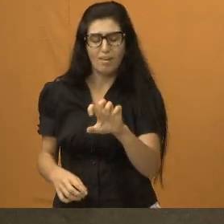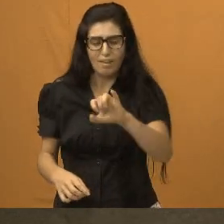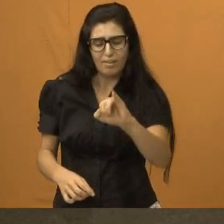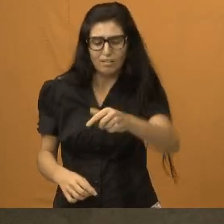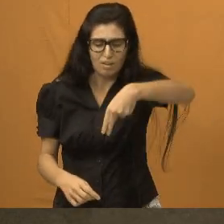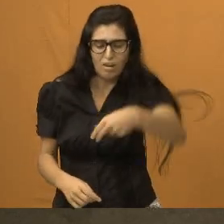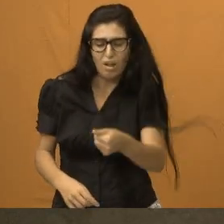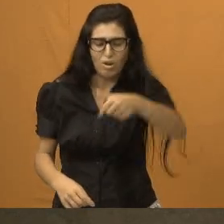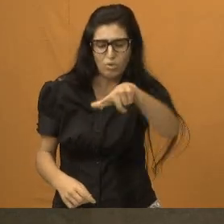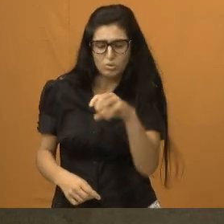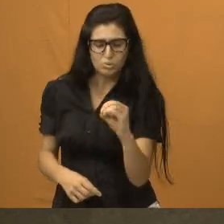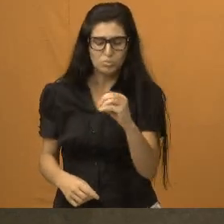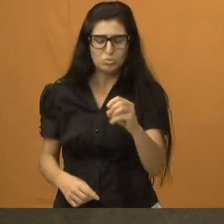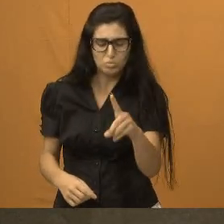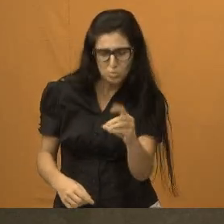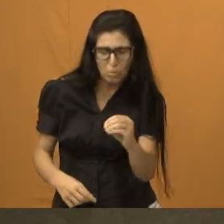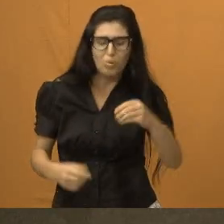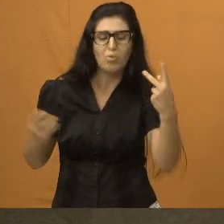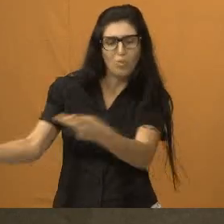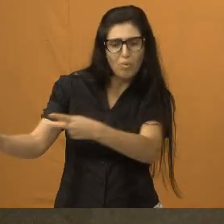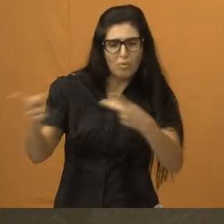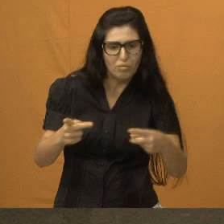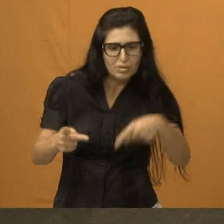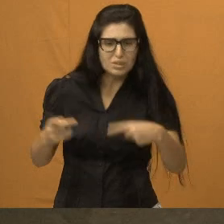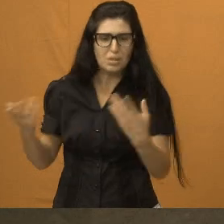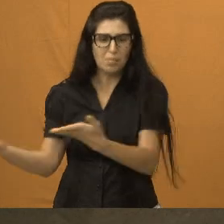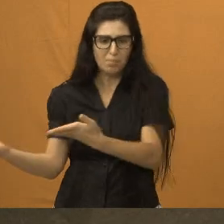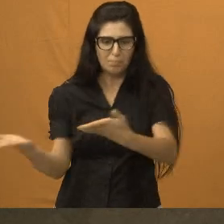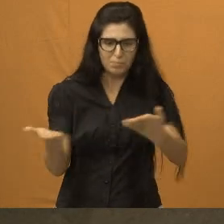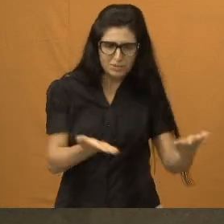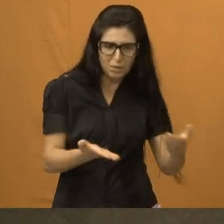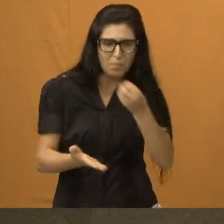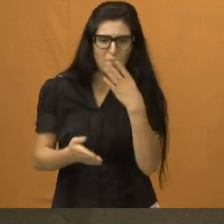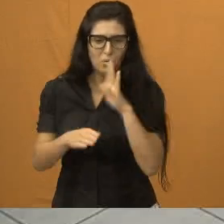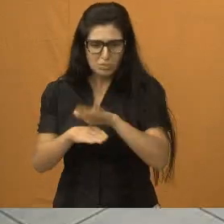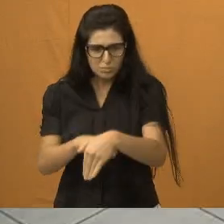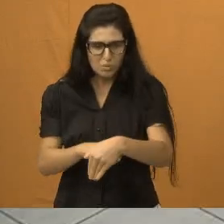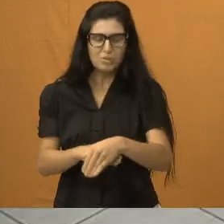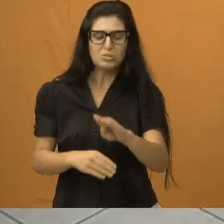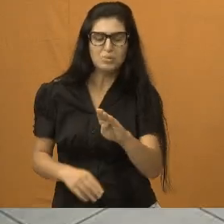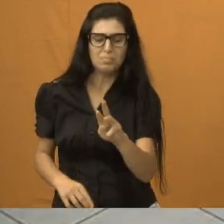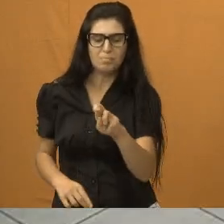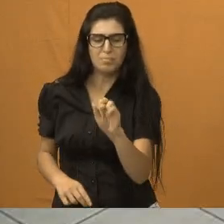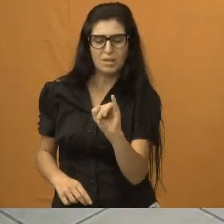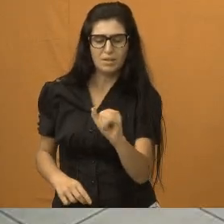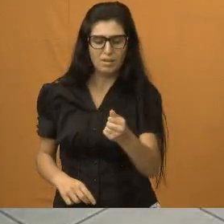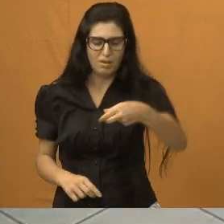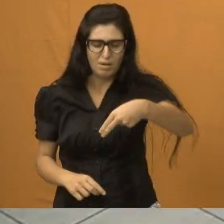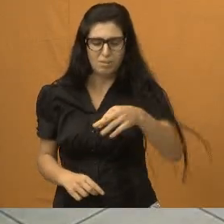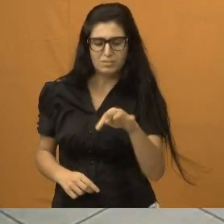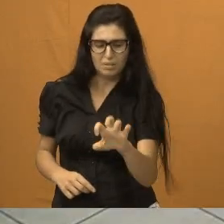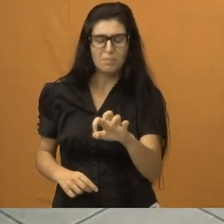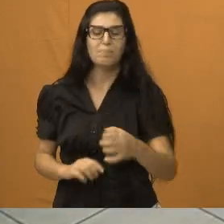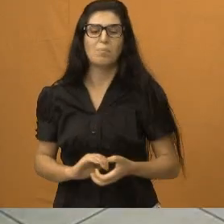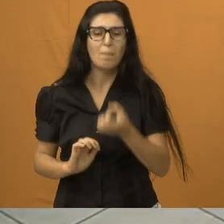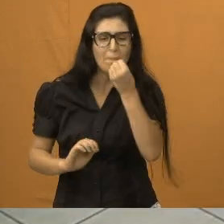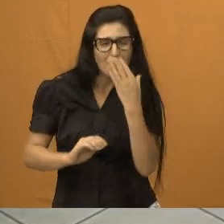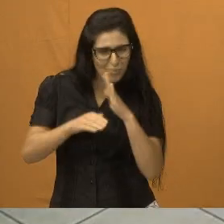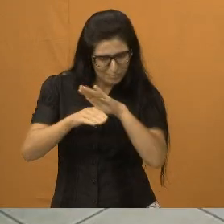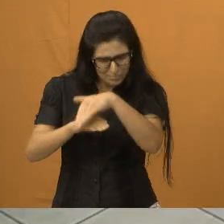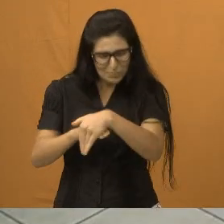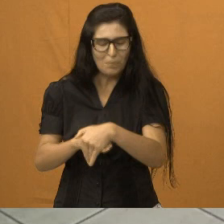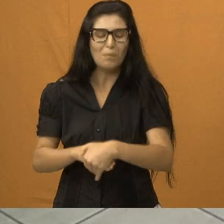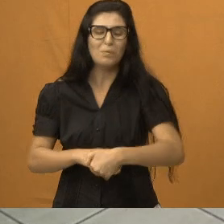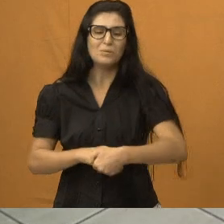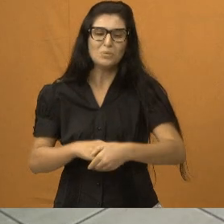Prefeitura Municipal de Jacareí, para fazer essa apresentação. Boa noite, Priante. Boa noite,